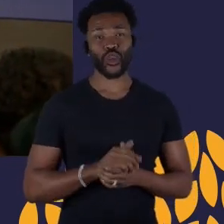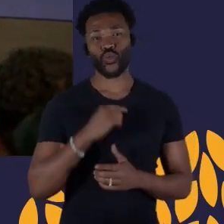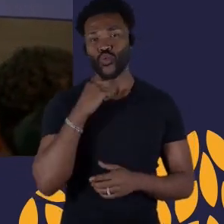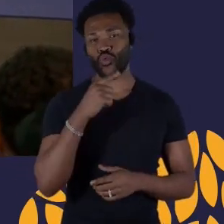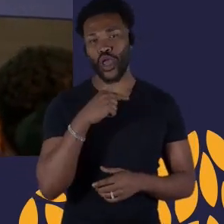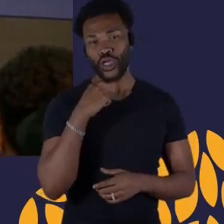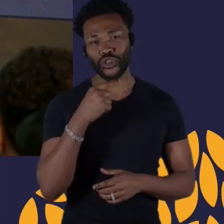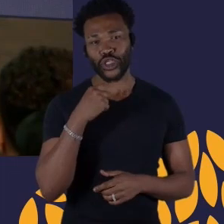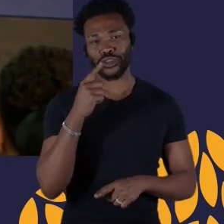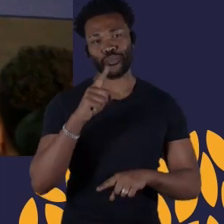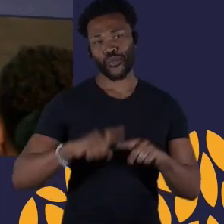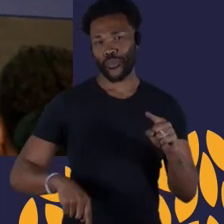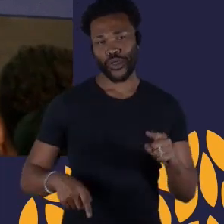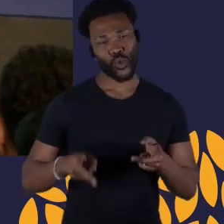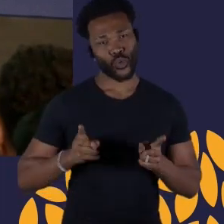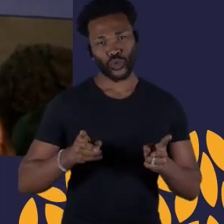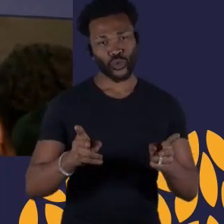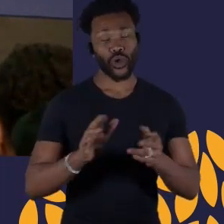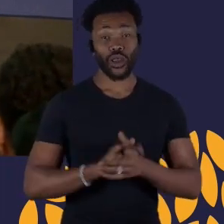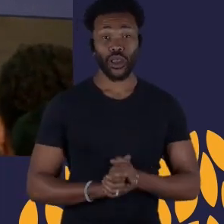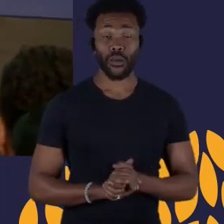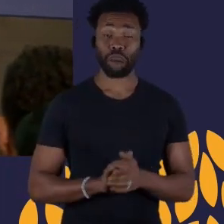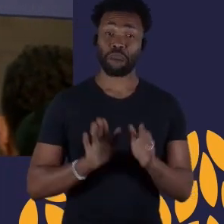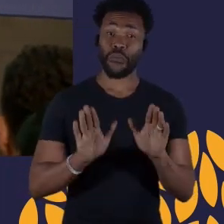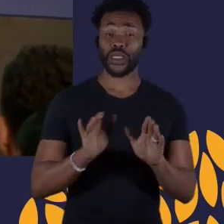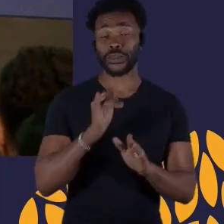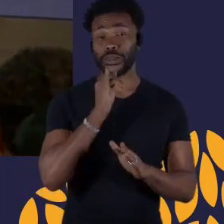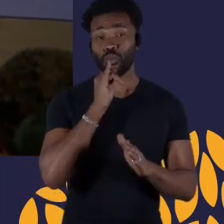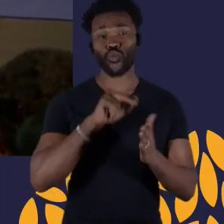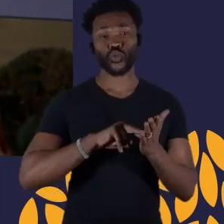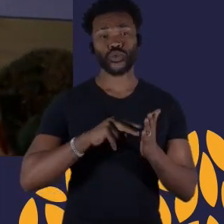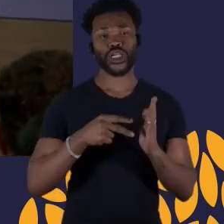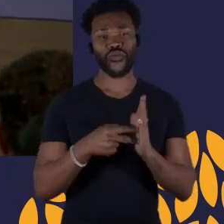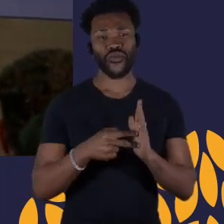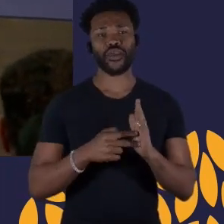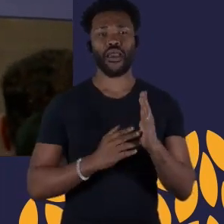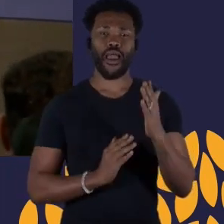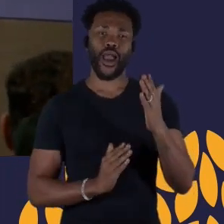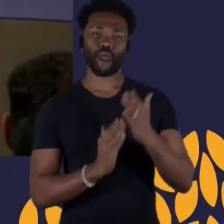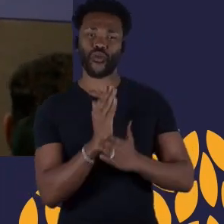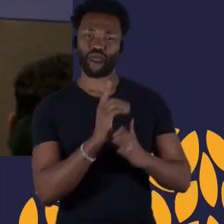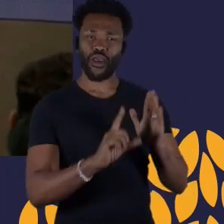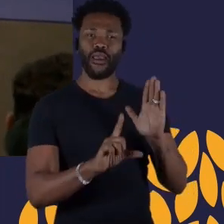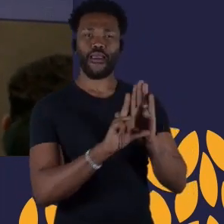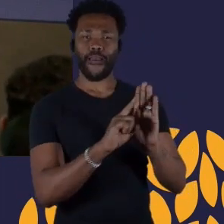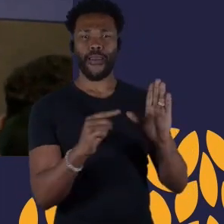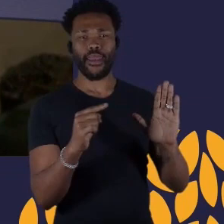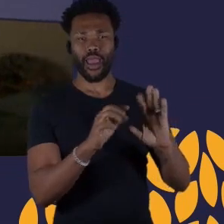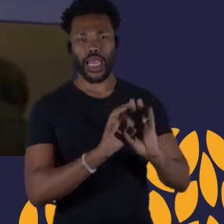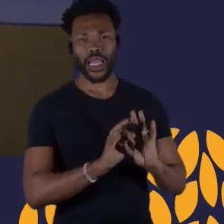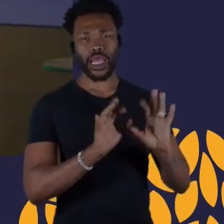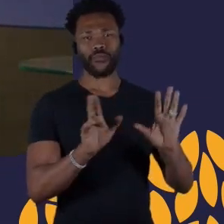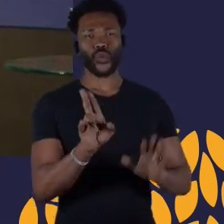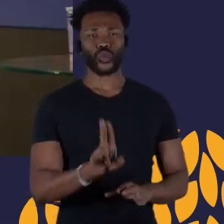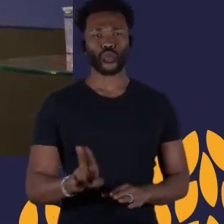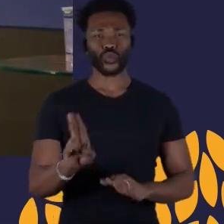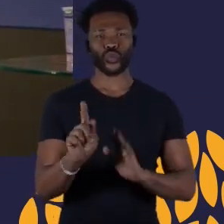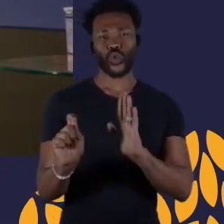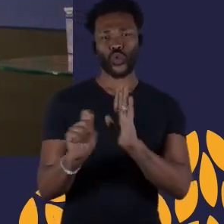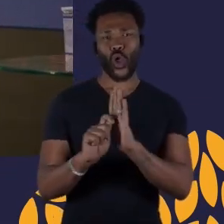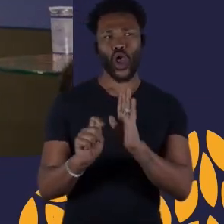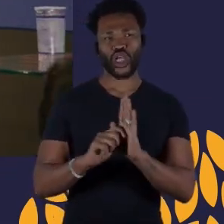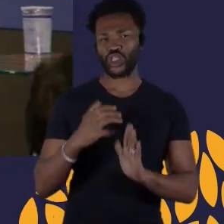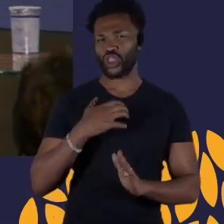continuar proibição. Mas isso não quer dizer que a legalização tem que ser feita, o uso de drogas de